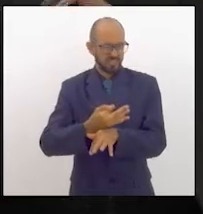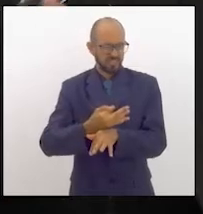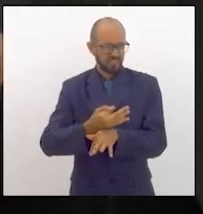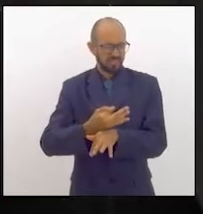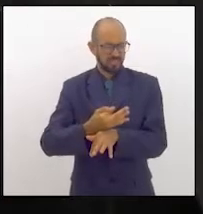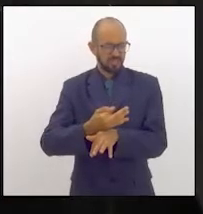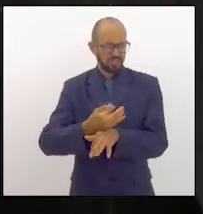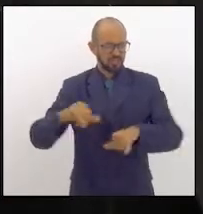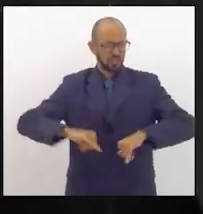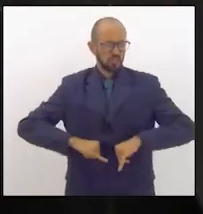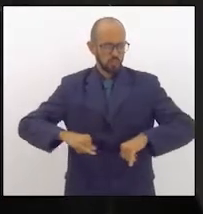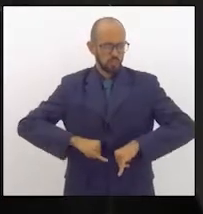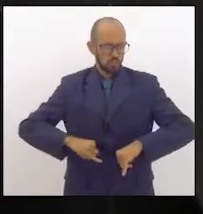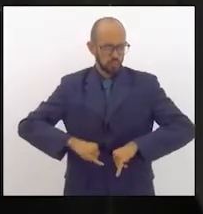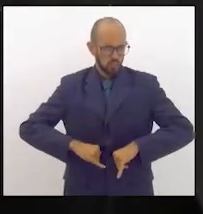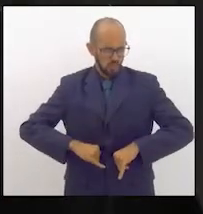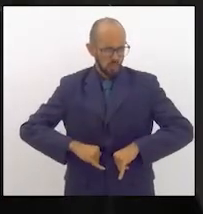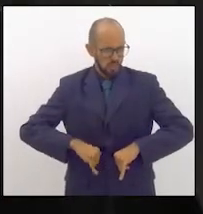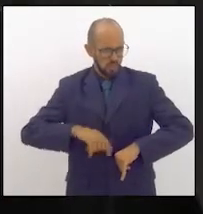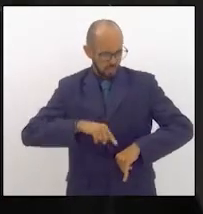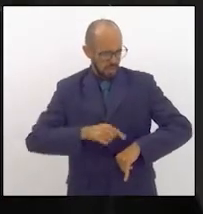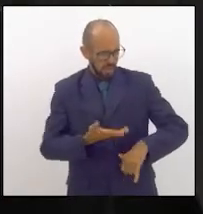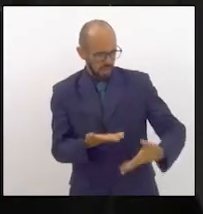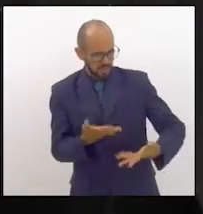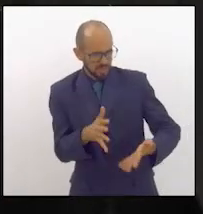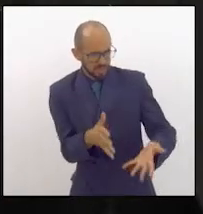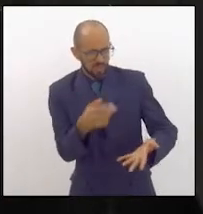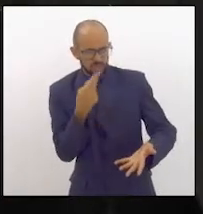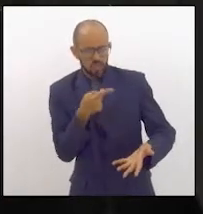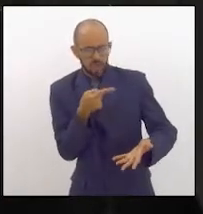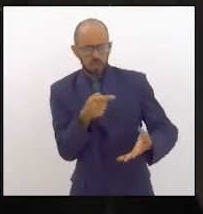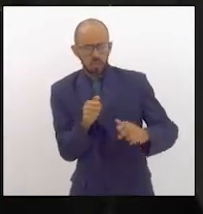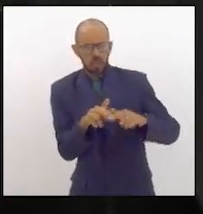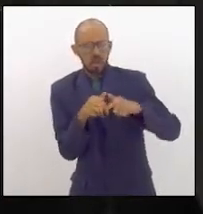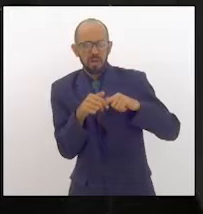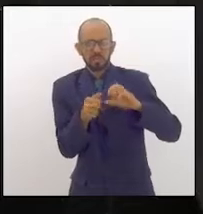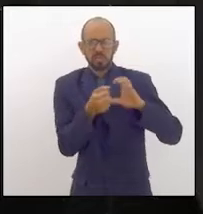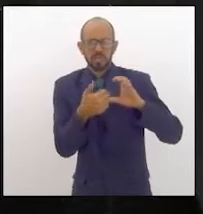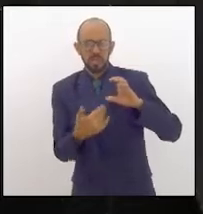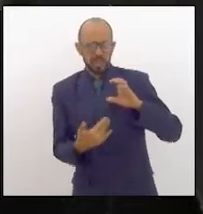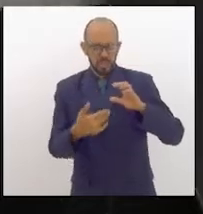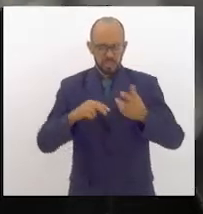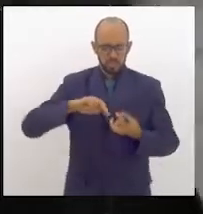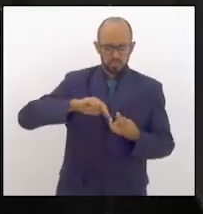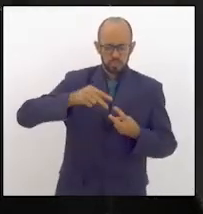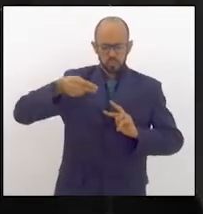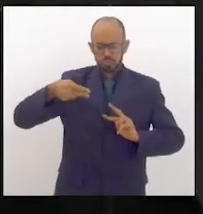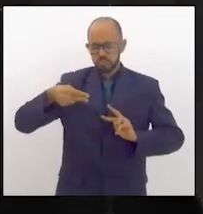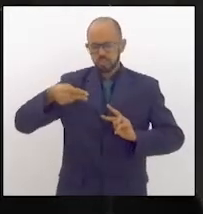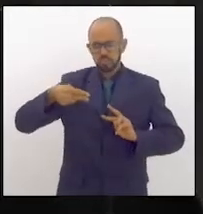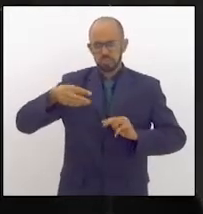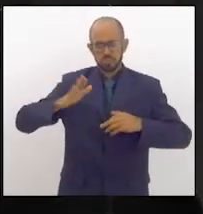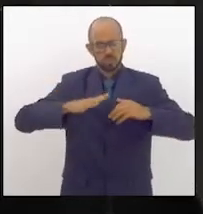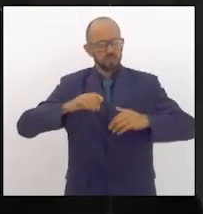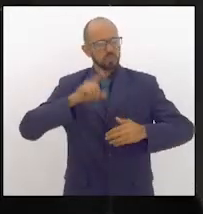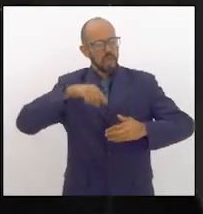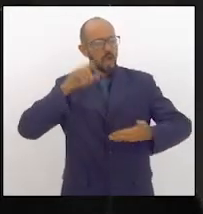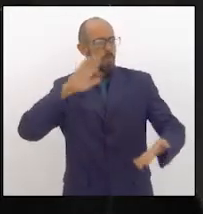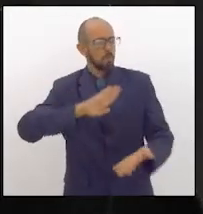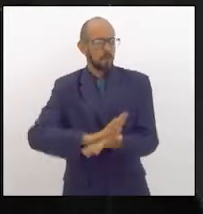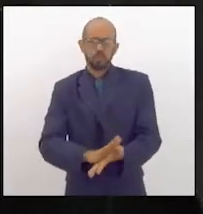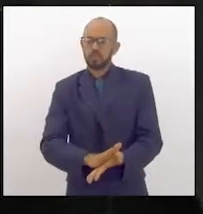o impossível as dores as mais profundas por suas características genéticas pelo tipo de sabe-se lá puro preconceito